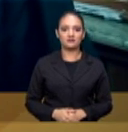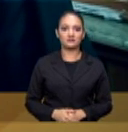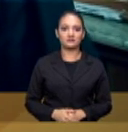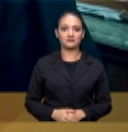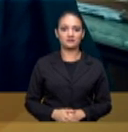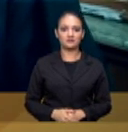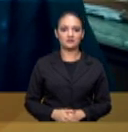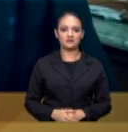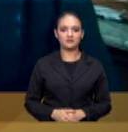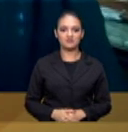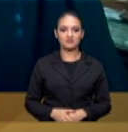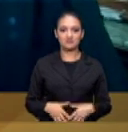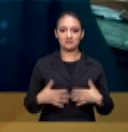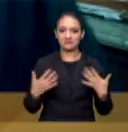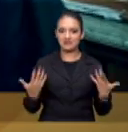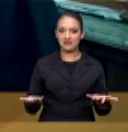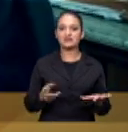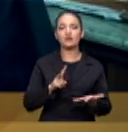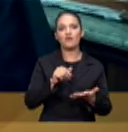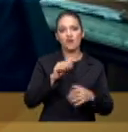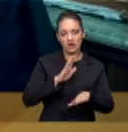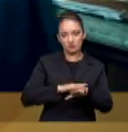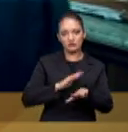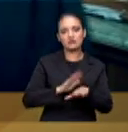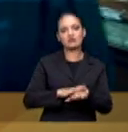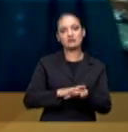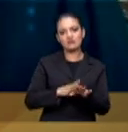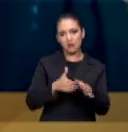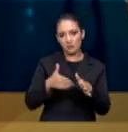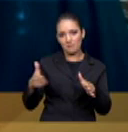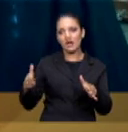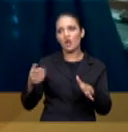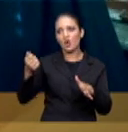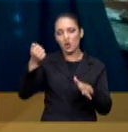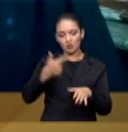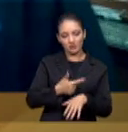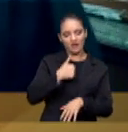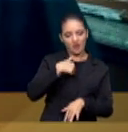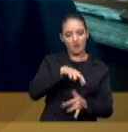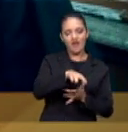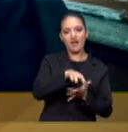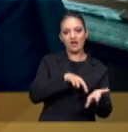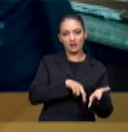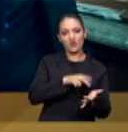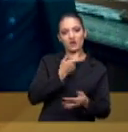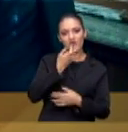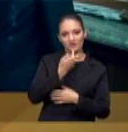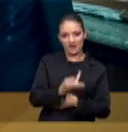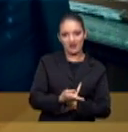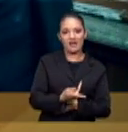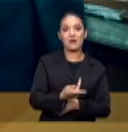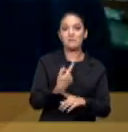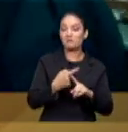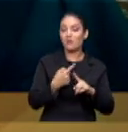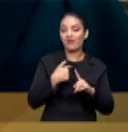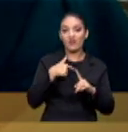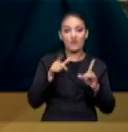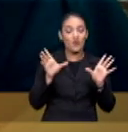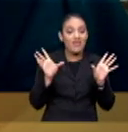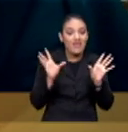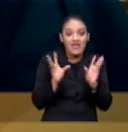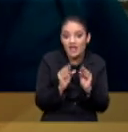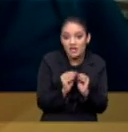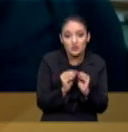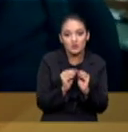Certamente será gasto um tempo maior do que o relator gastará ao resumir